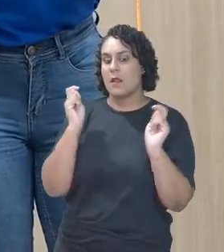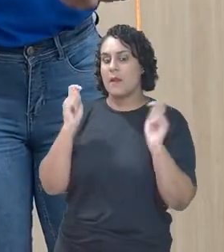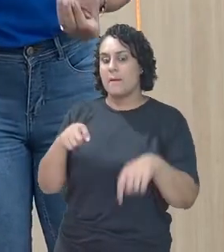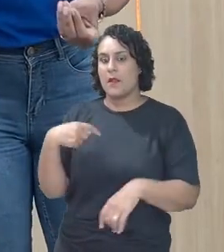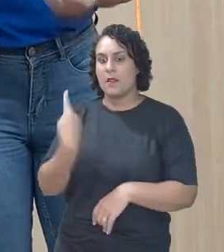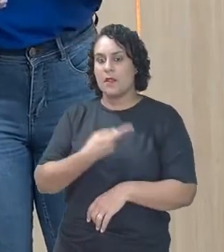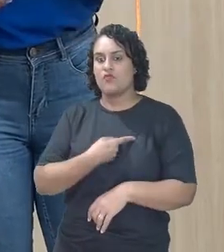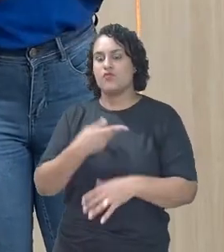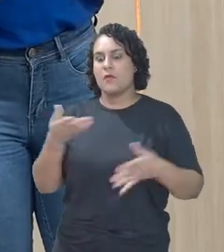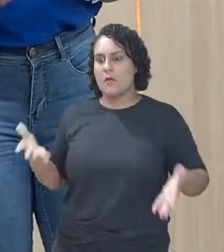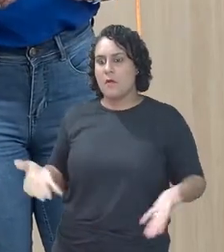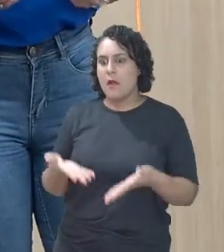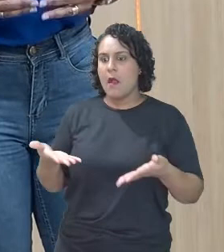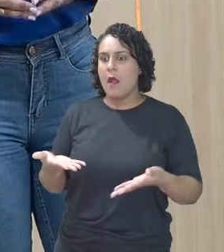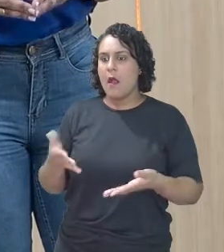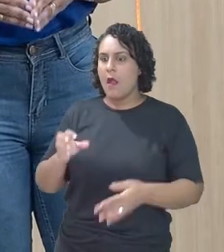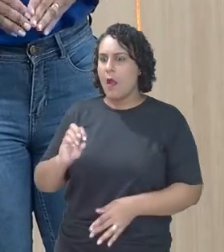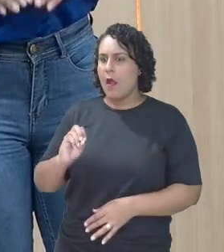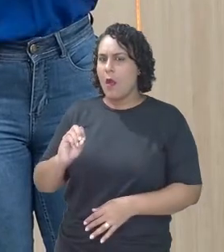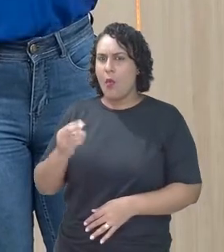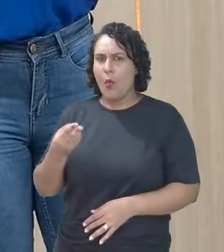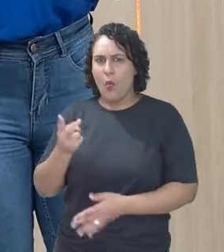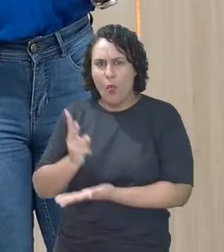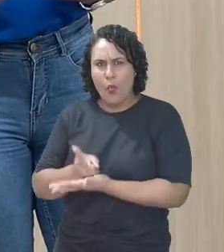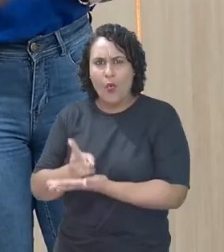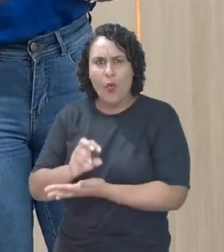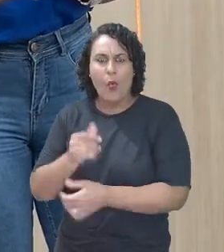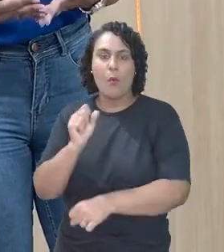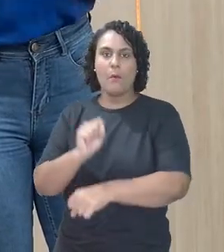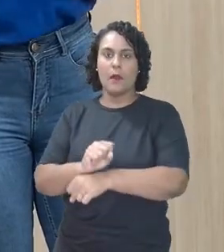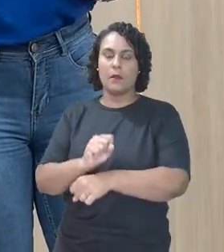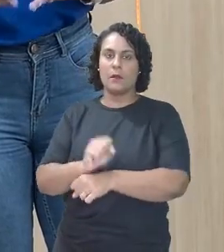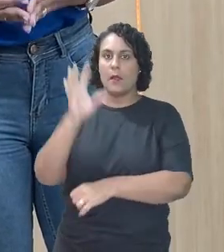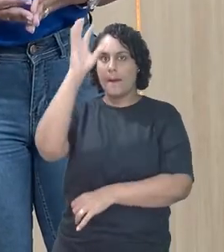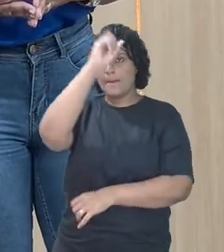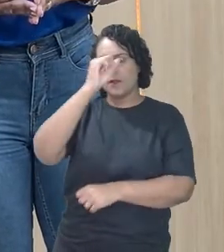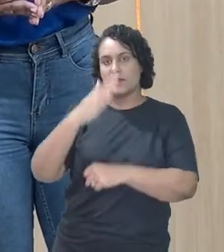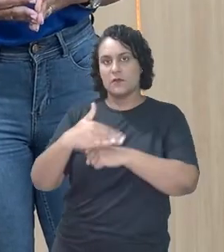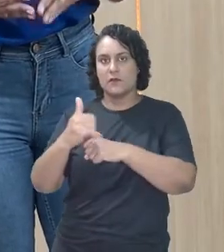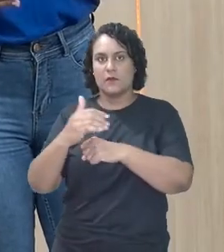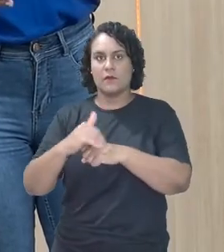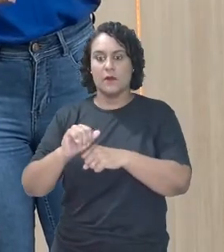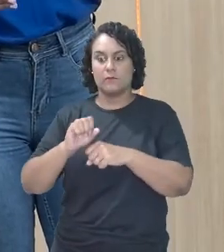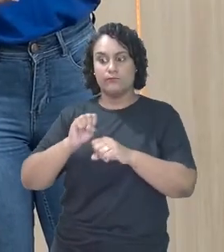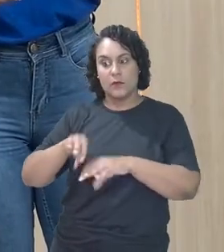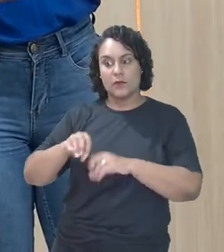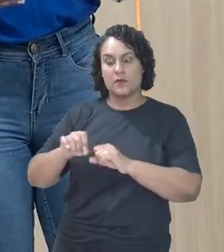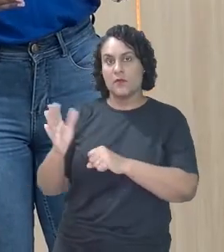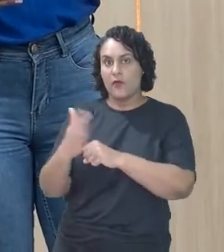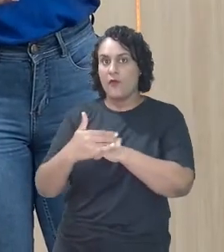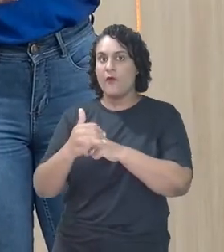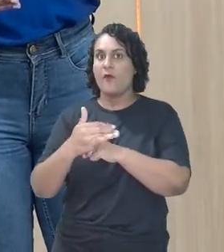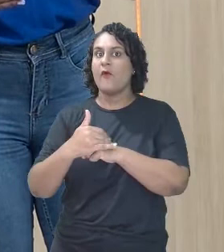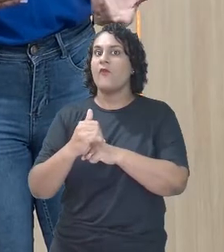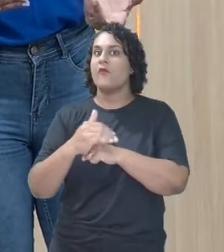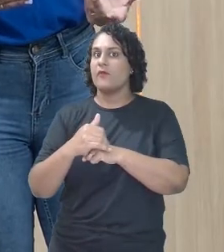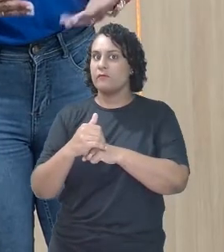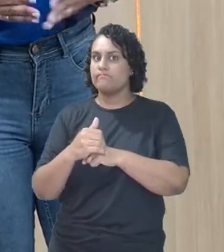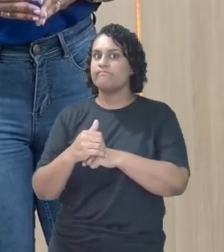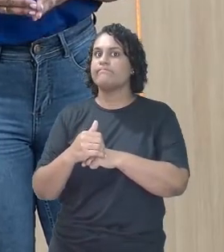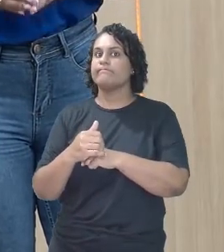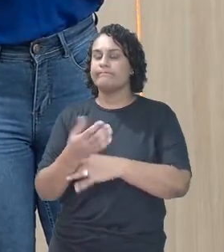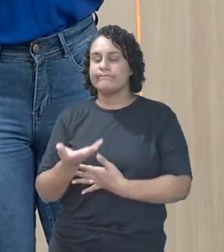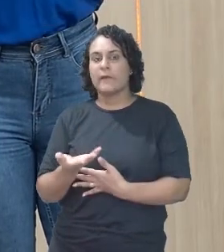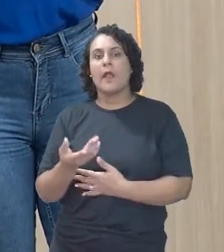gente engajar ou não. Então, a aprendizagem afetiva, uma educação afetiva, ela considera esses